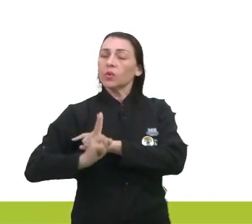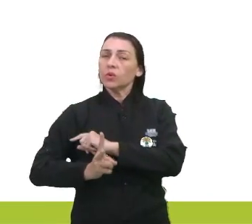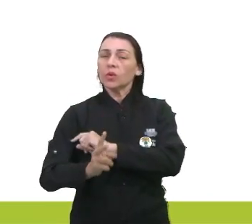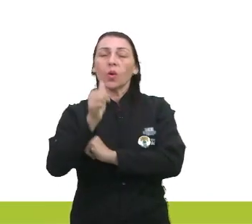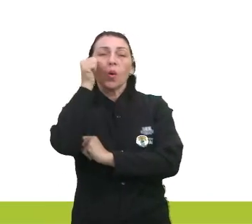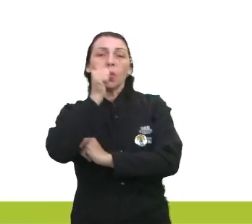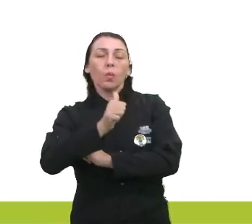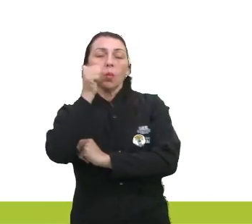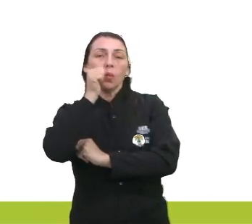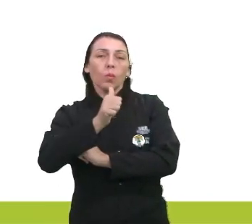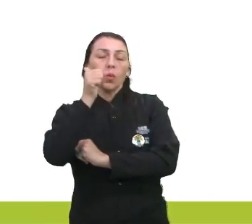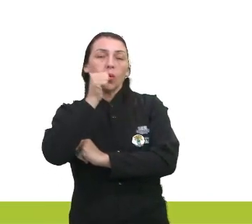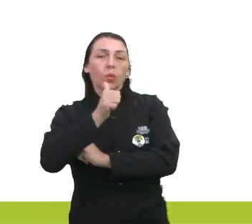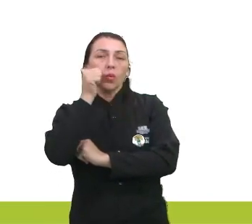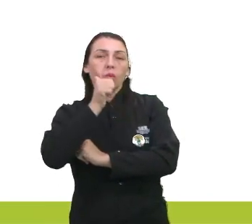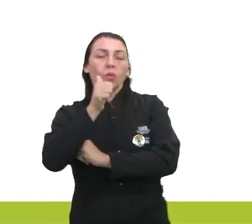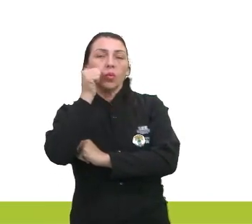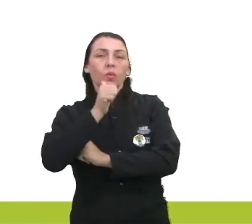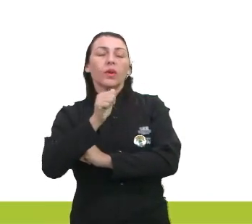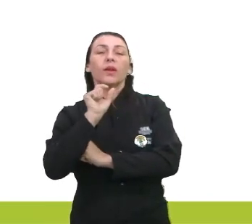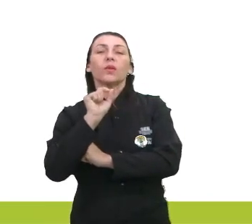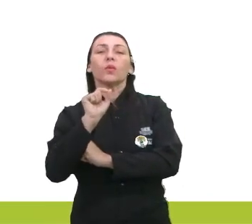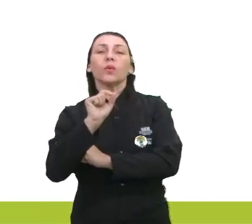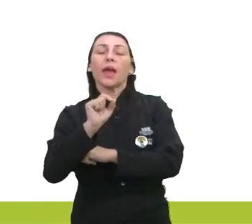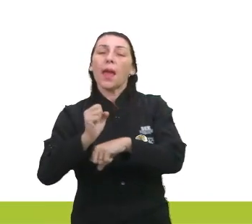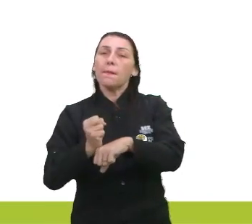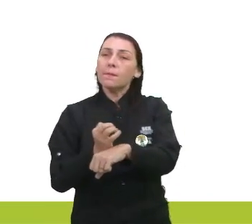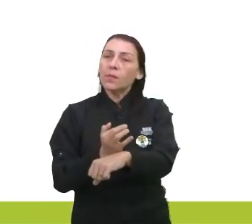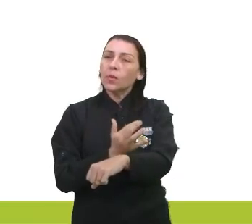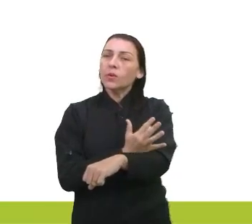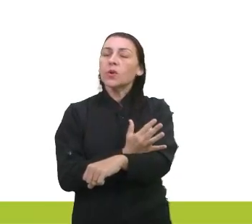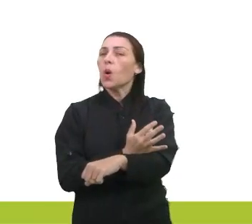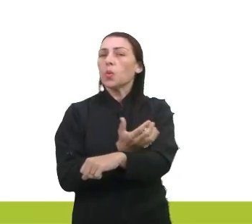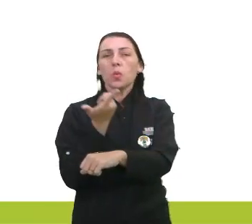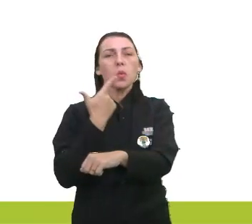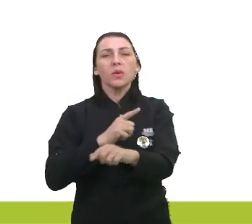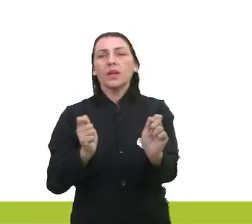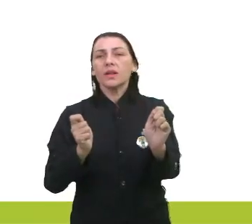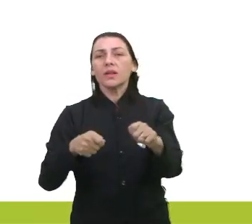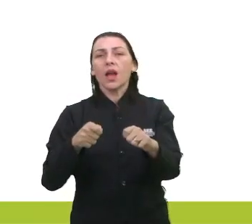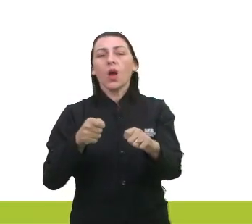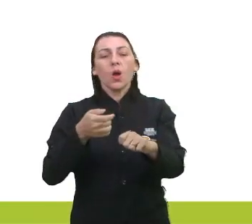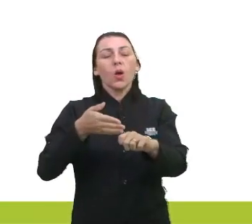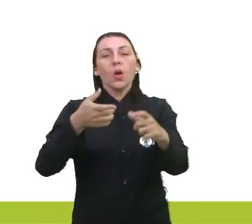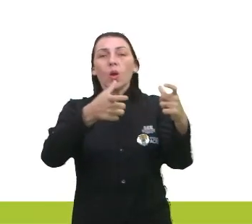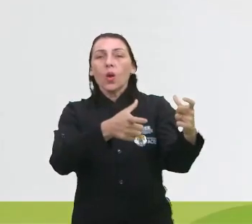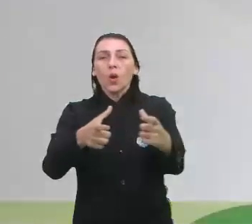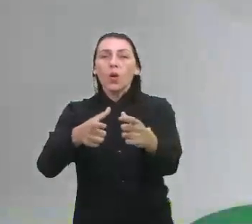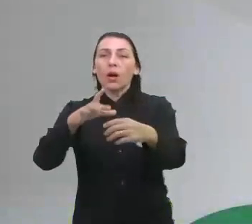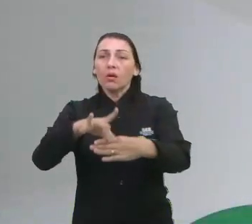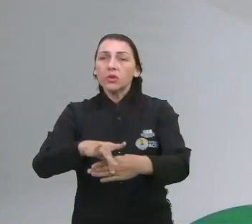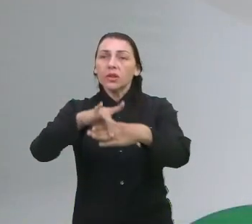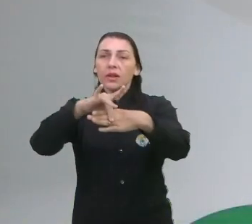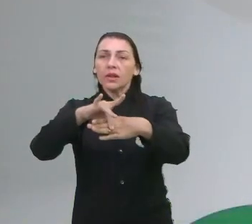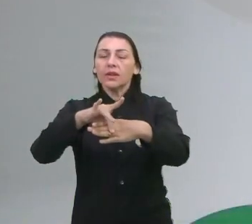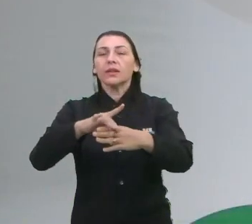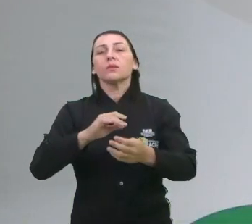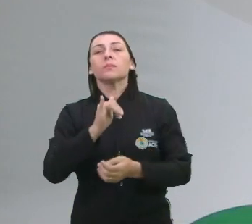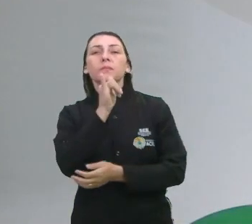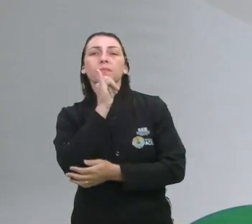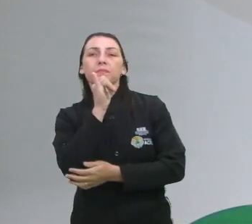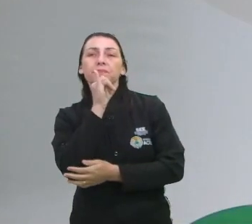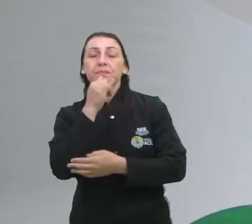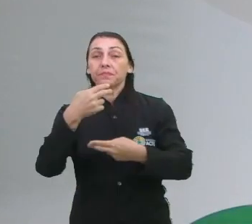mulheres frequentemente retratadas como excessivamente emocionais ou incapazes de ocupar cargos de liderança. No caso de, por